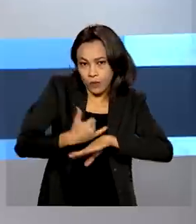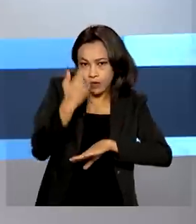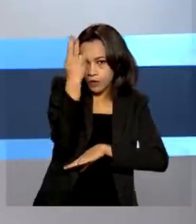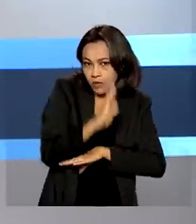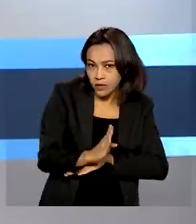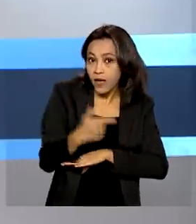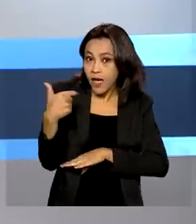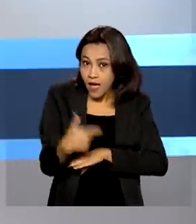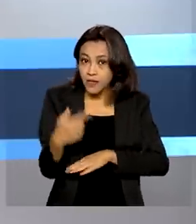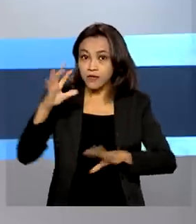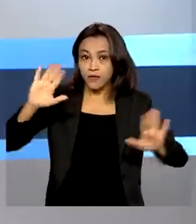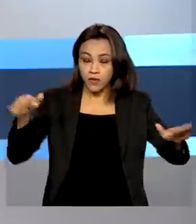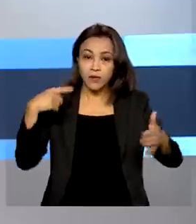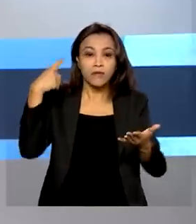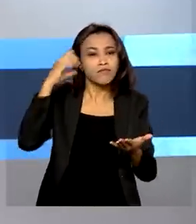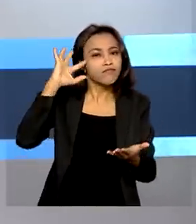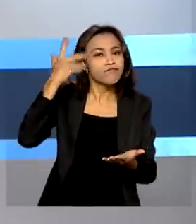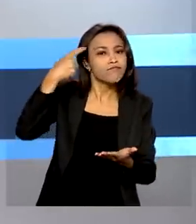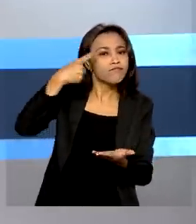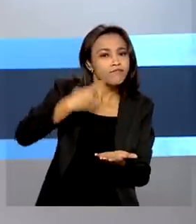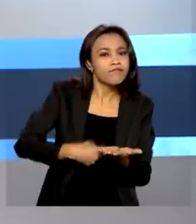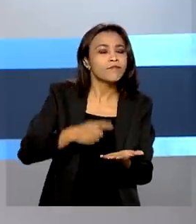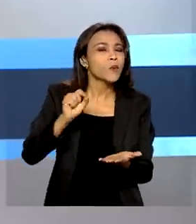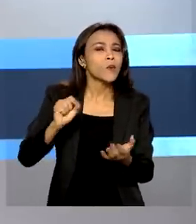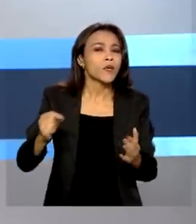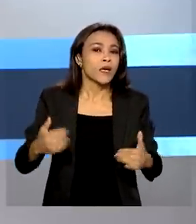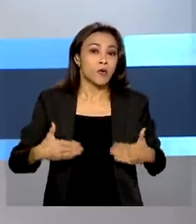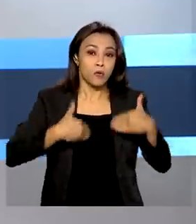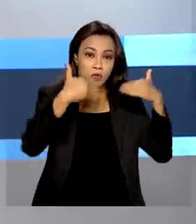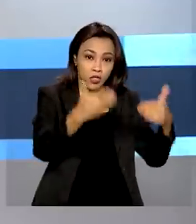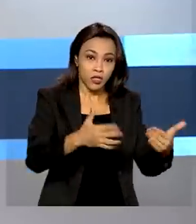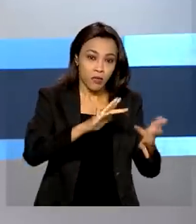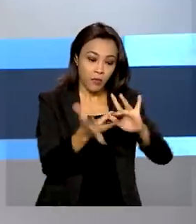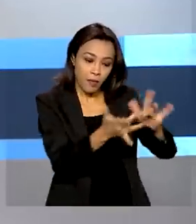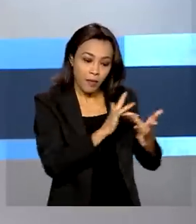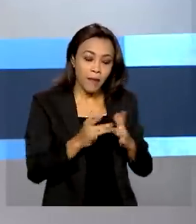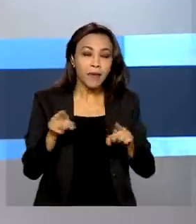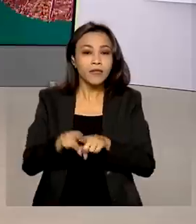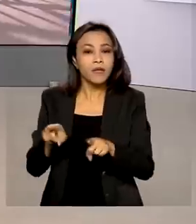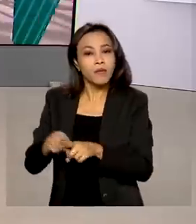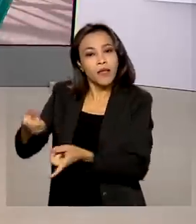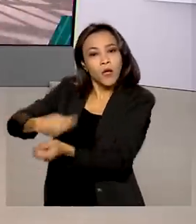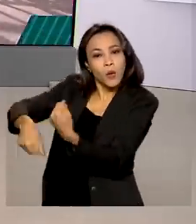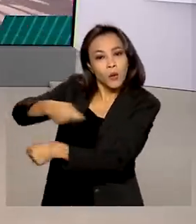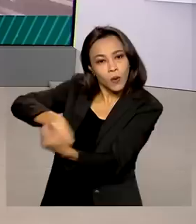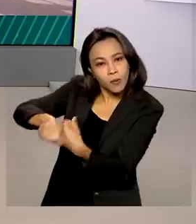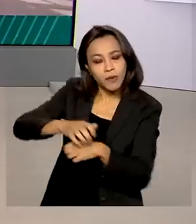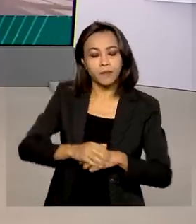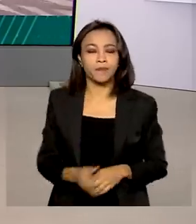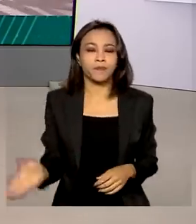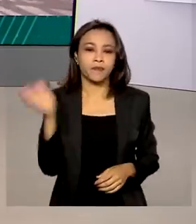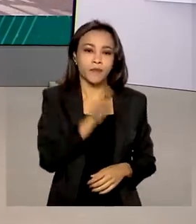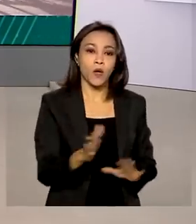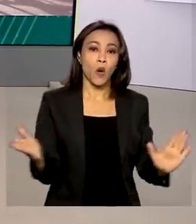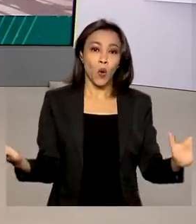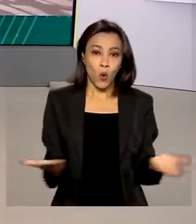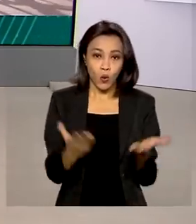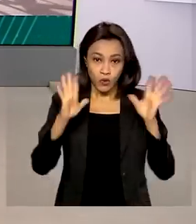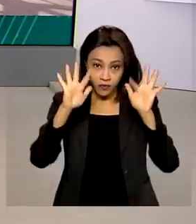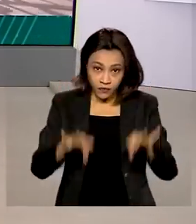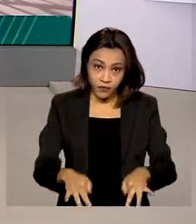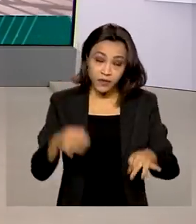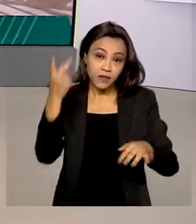forma conjunta pelos Ministérios das Relações Exteriores e da Economia. Termina hoje em São Paulo um